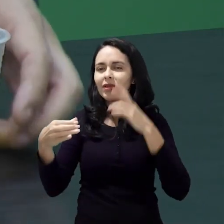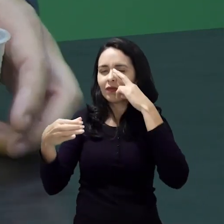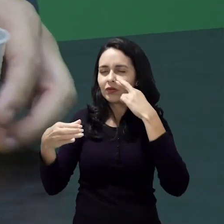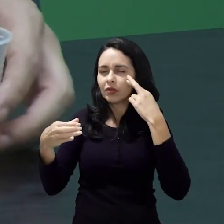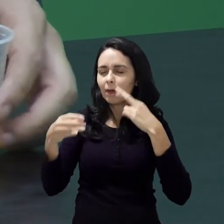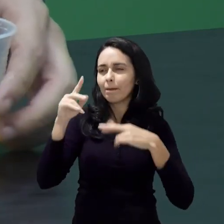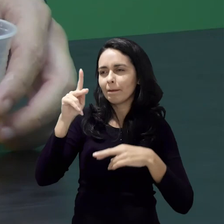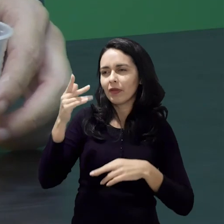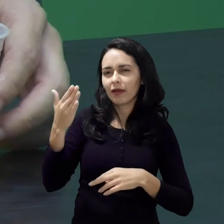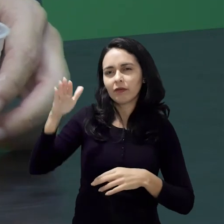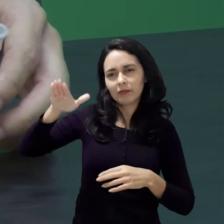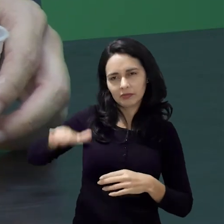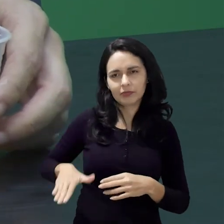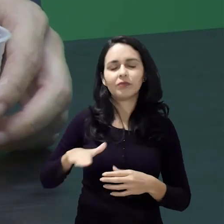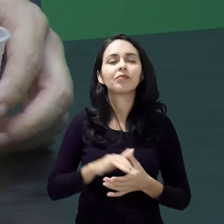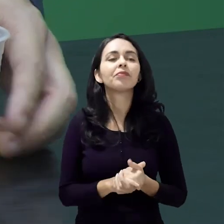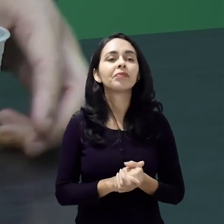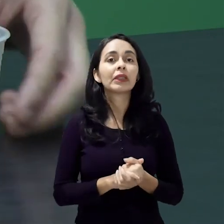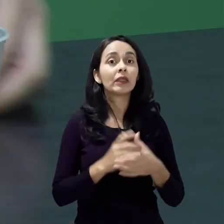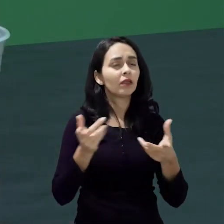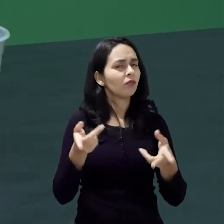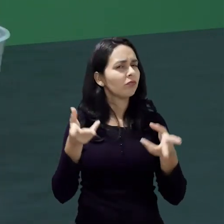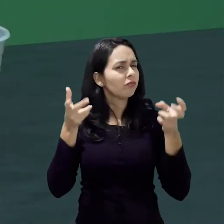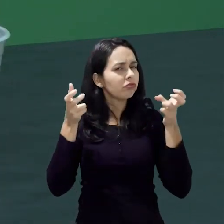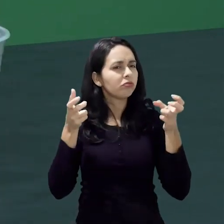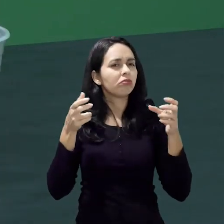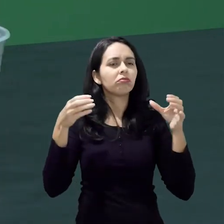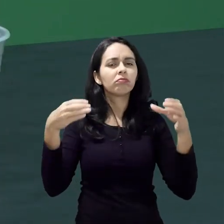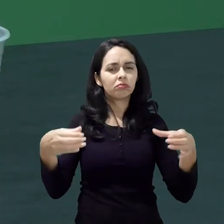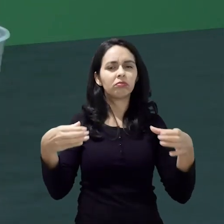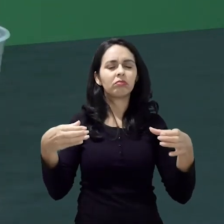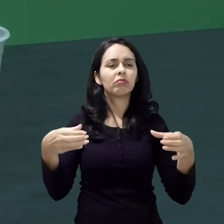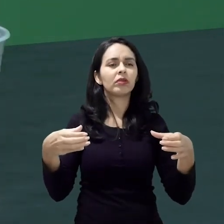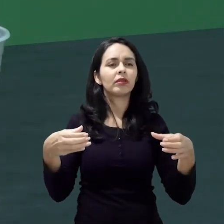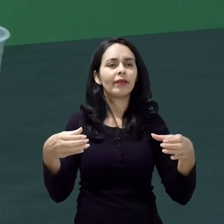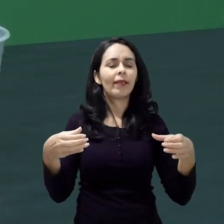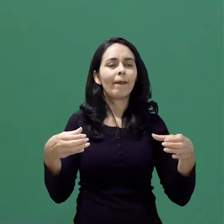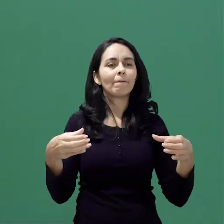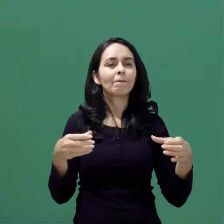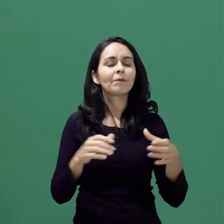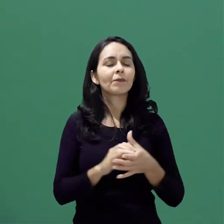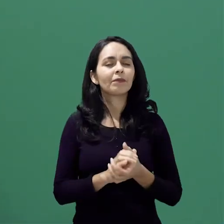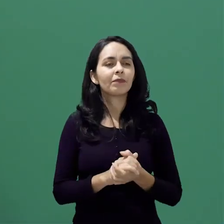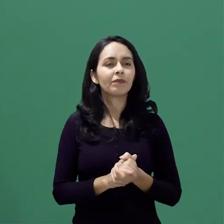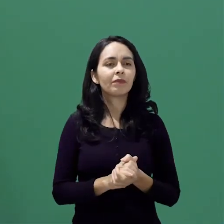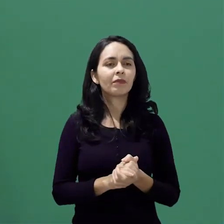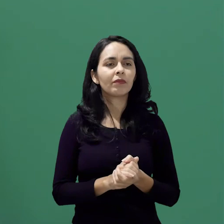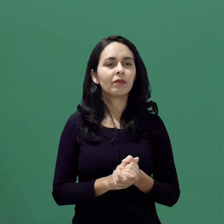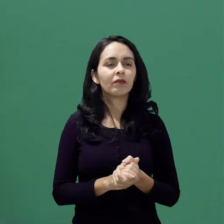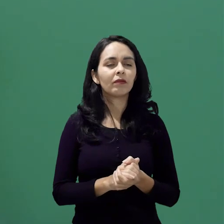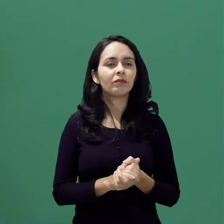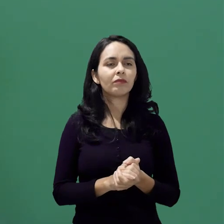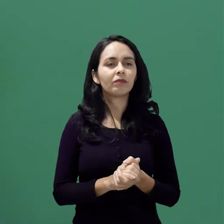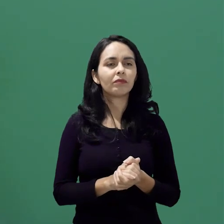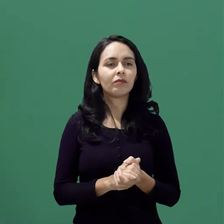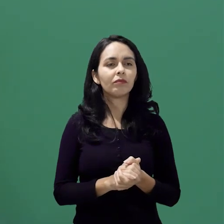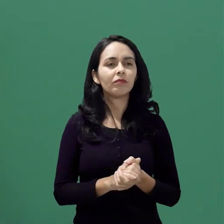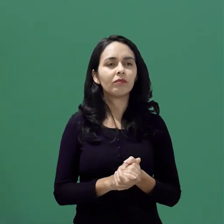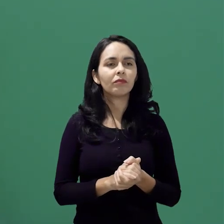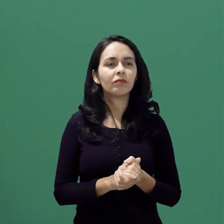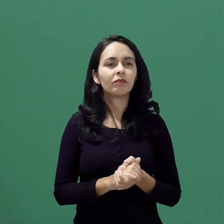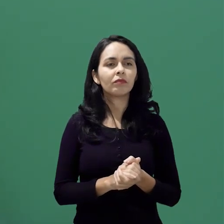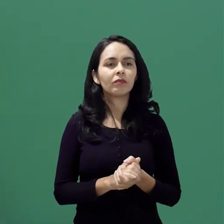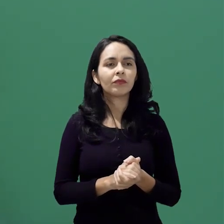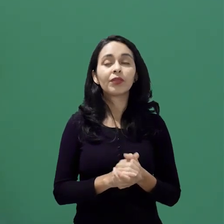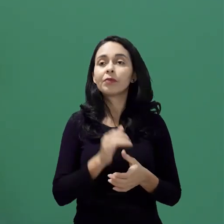nessa que eu tenho refrigerante com ph um pouquinho mais baixo o que que acontece se vocês verificarem que